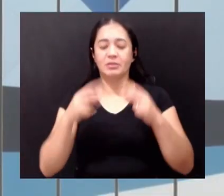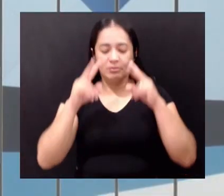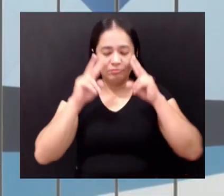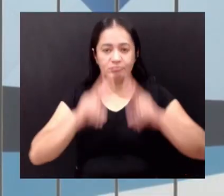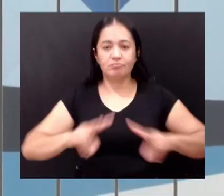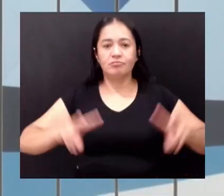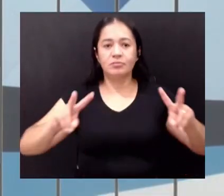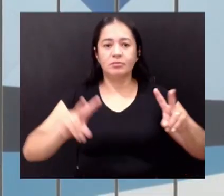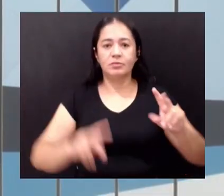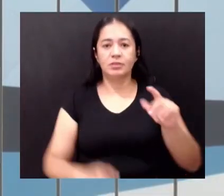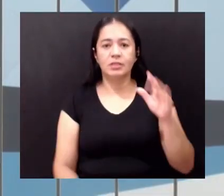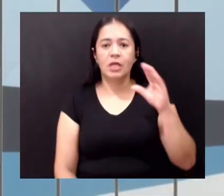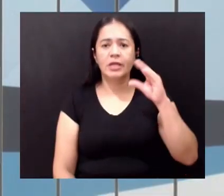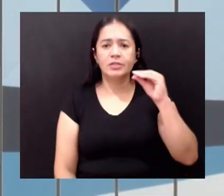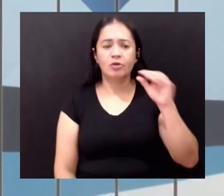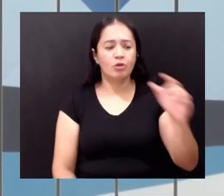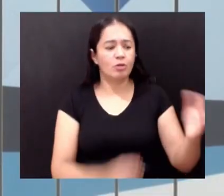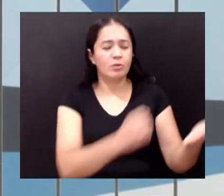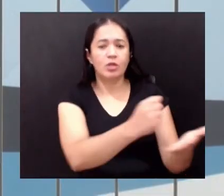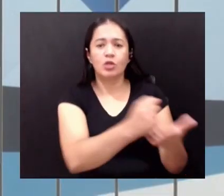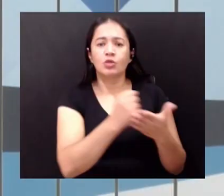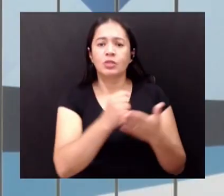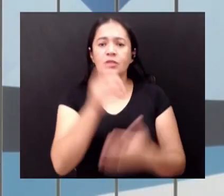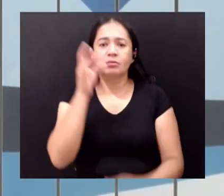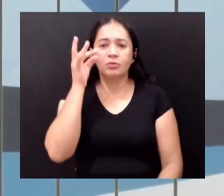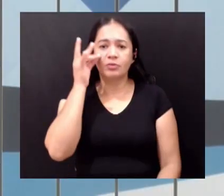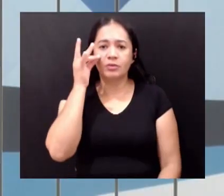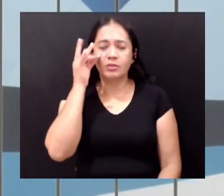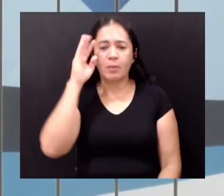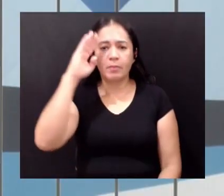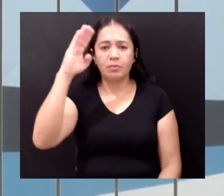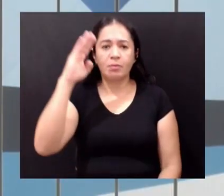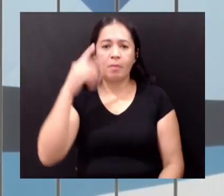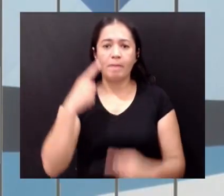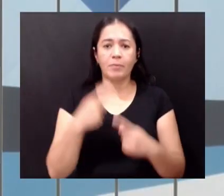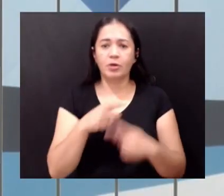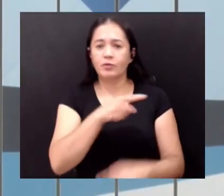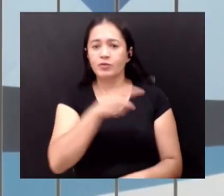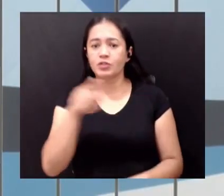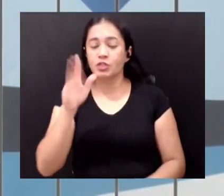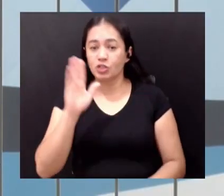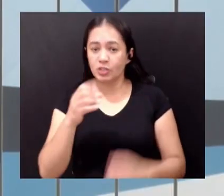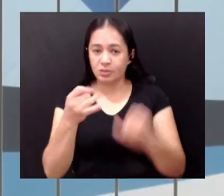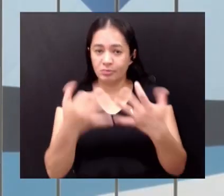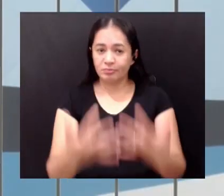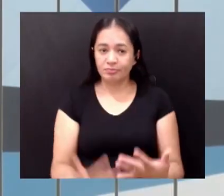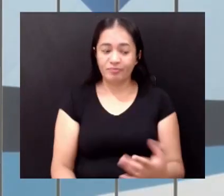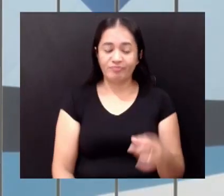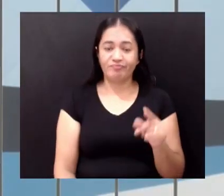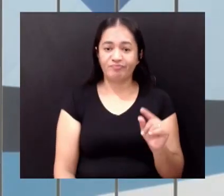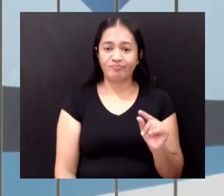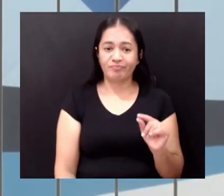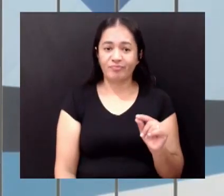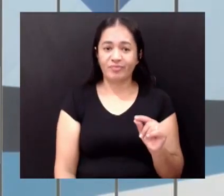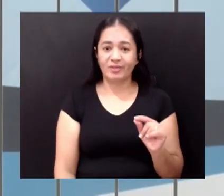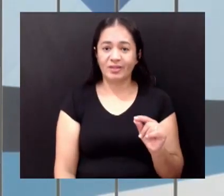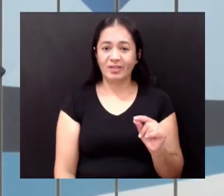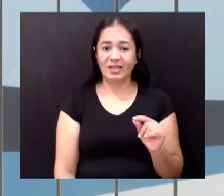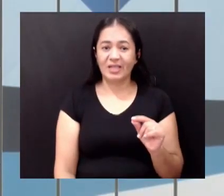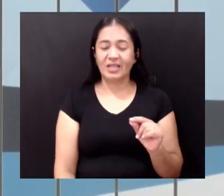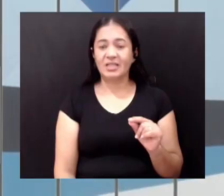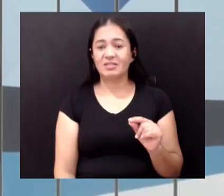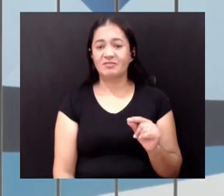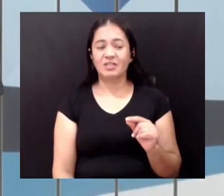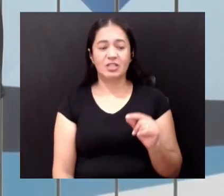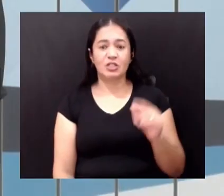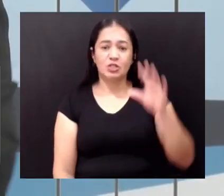eu estou trazendo para o presencial especialmente, porque como você mesma disse agora há pouco, né, ele acaba contaminando para o bem ou para o mal todo o time que está